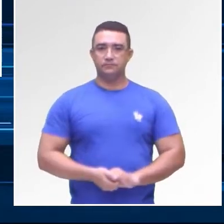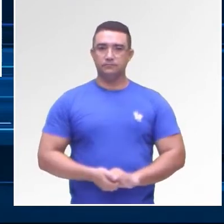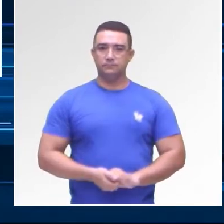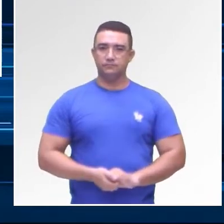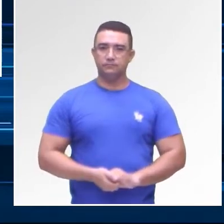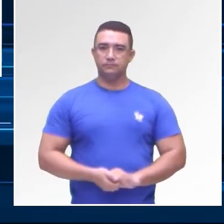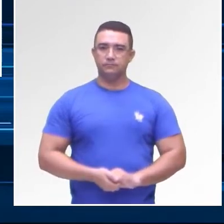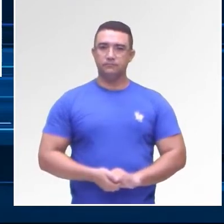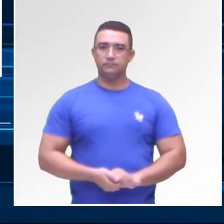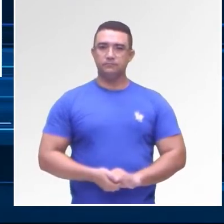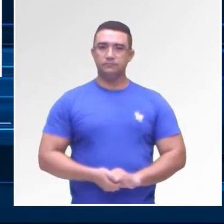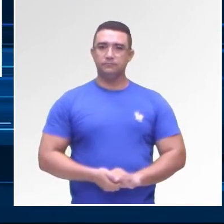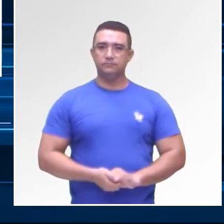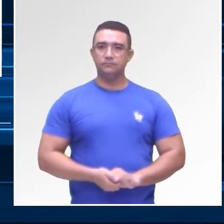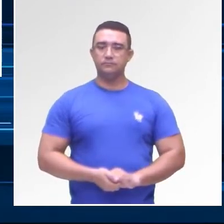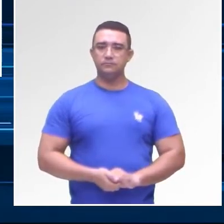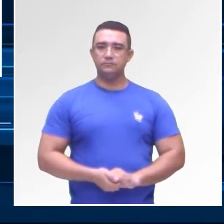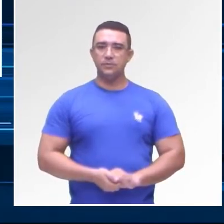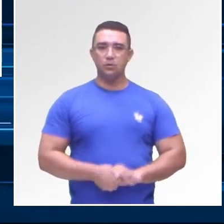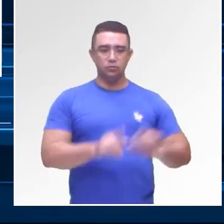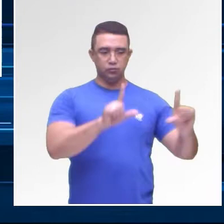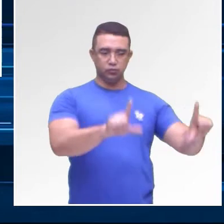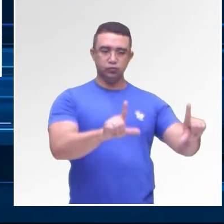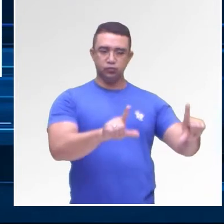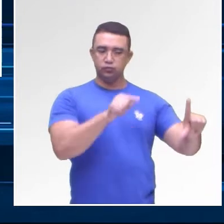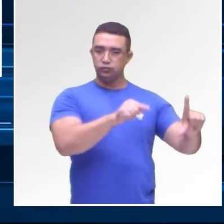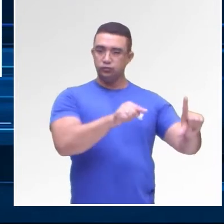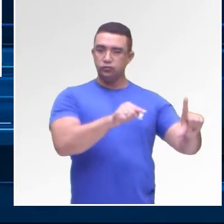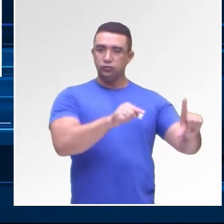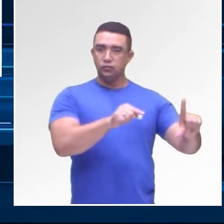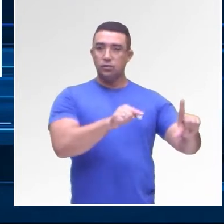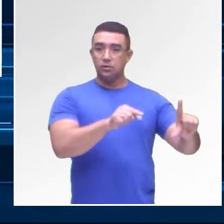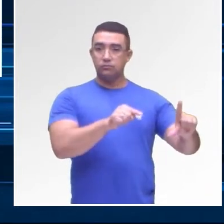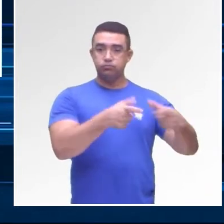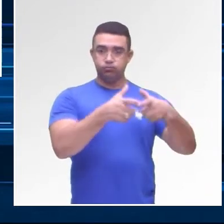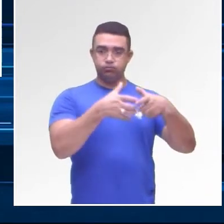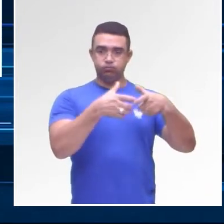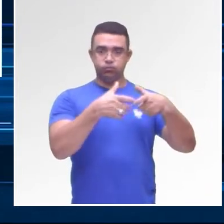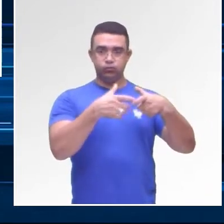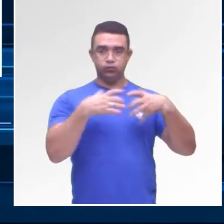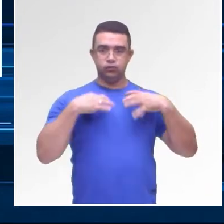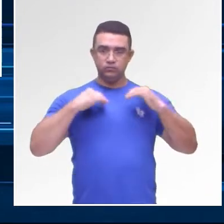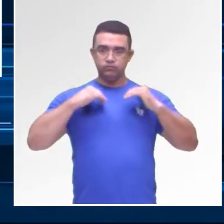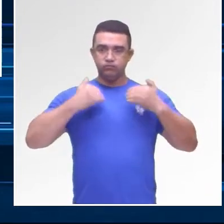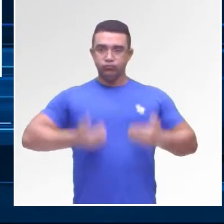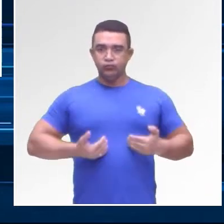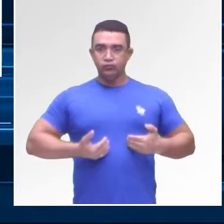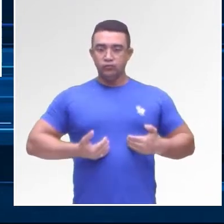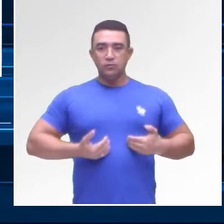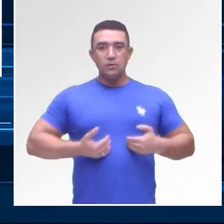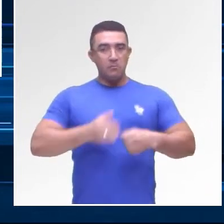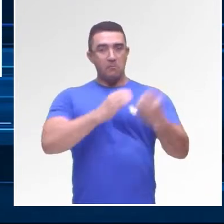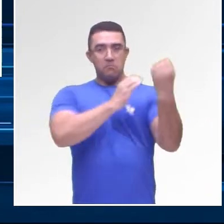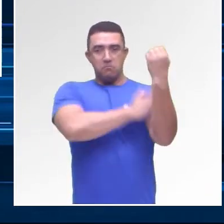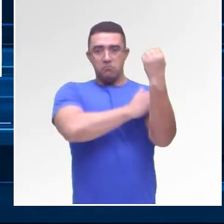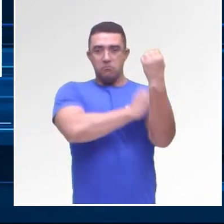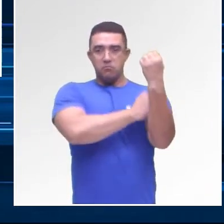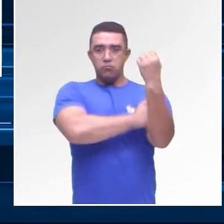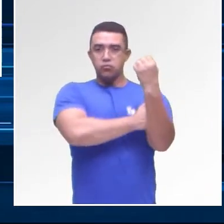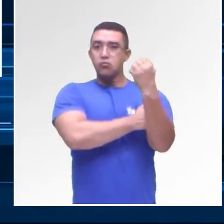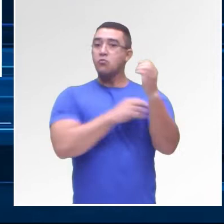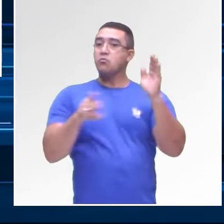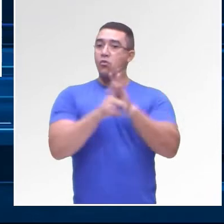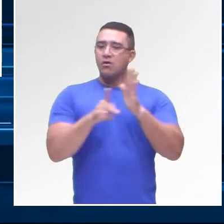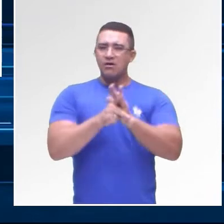essa imagem, e o outro é de ganhar massa muscular. Então, essas 2 mudanças a gente sabe que não ocorre